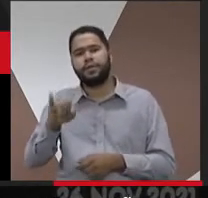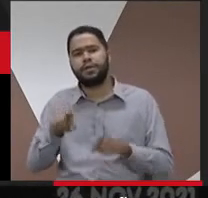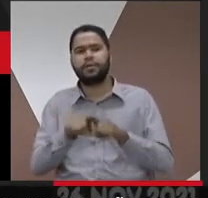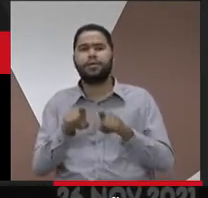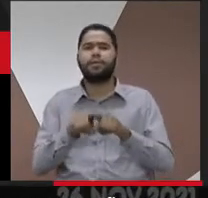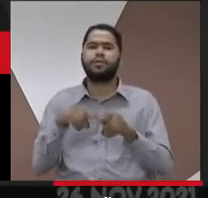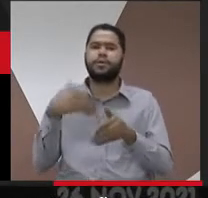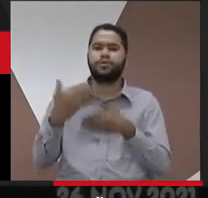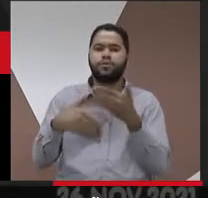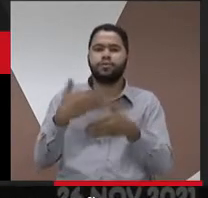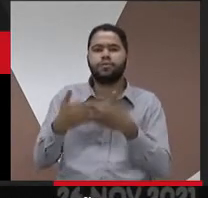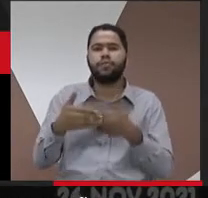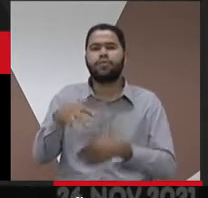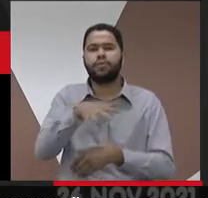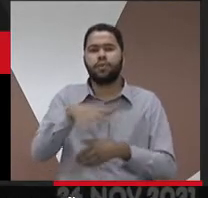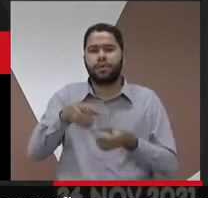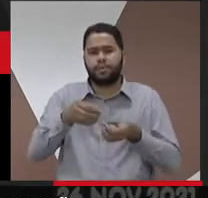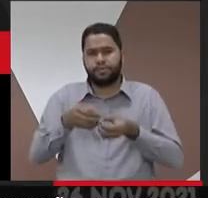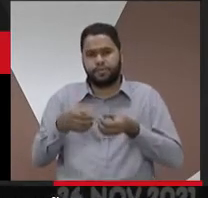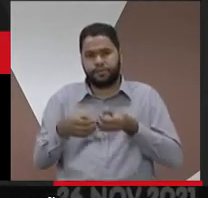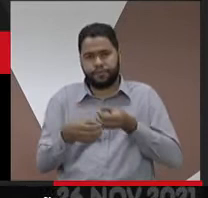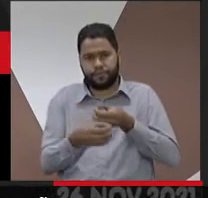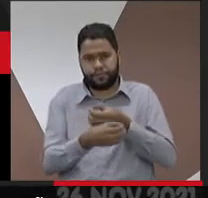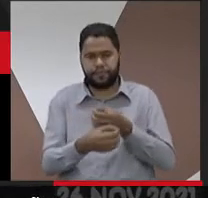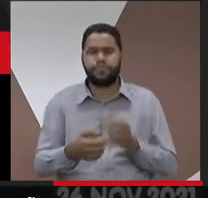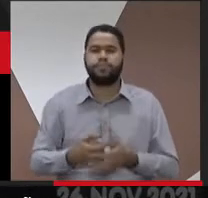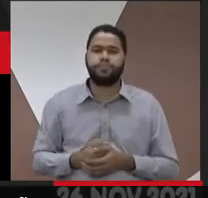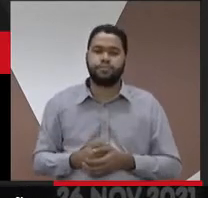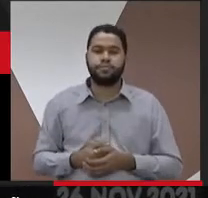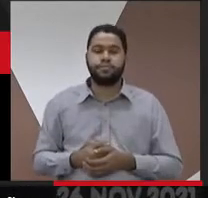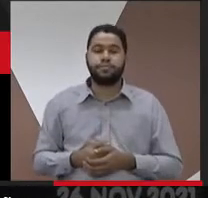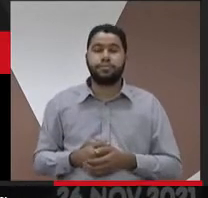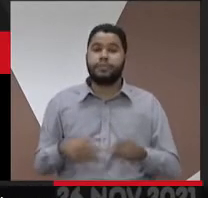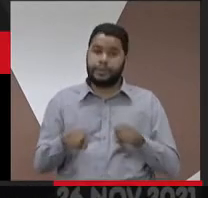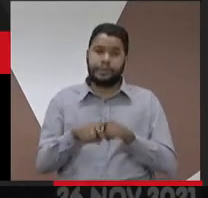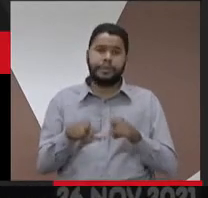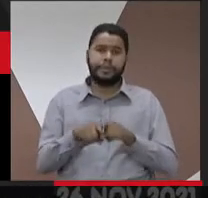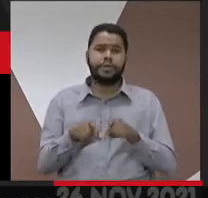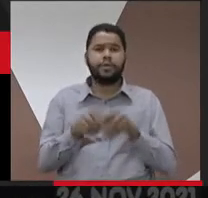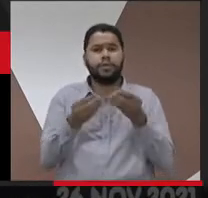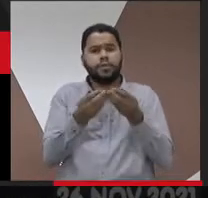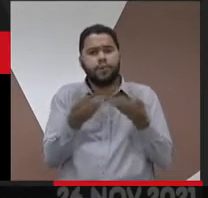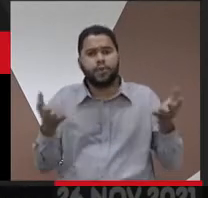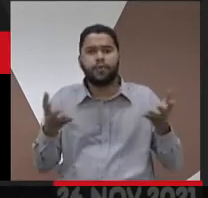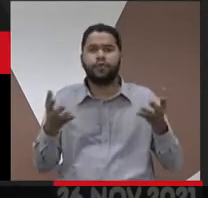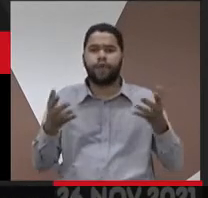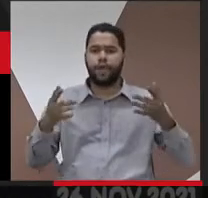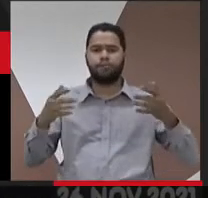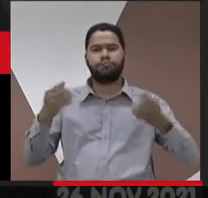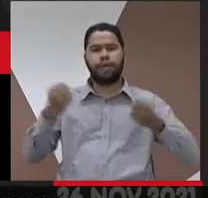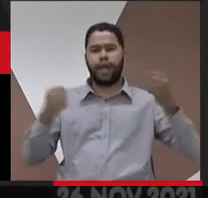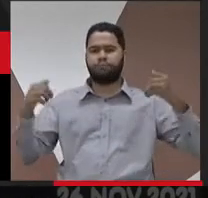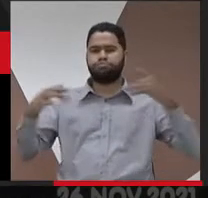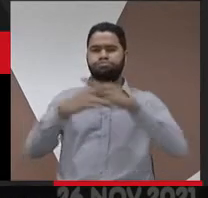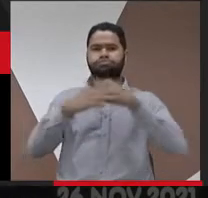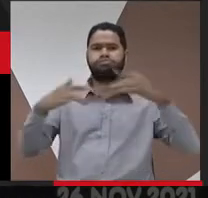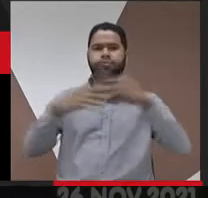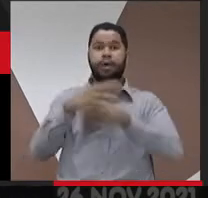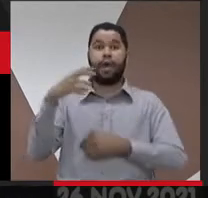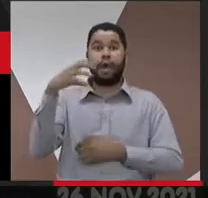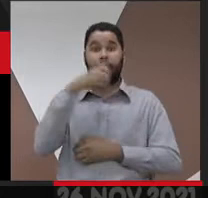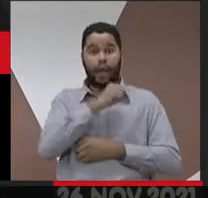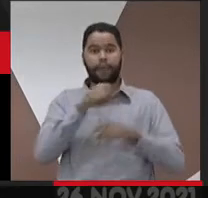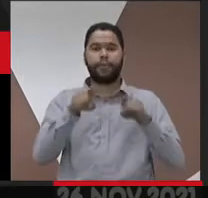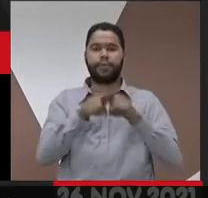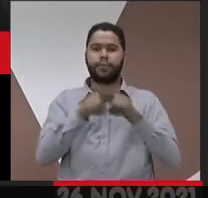Desenvolvimento Integrado da região metropolitana, né? E, obviamente, promover um fluxo rápido e seguro. Nesse sentido, eu chamaria a